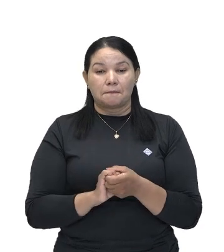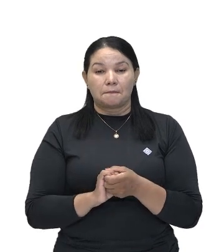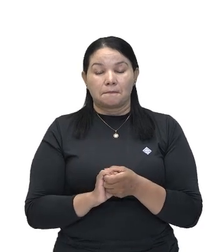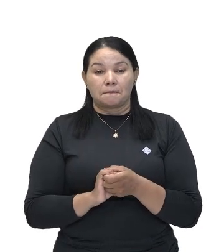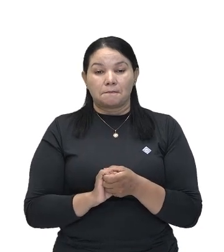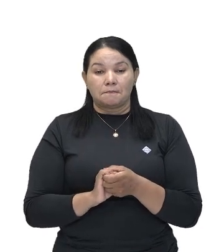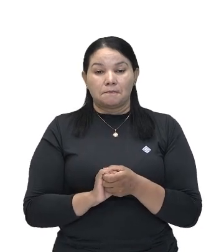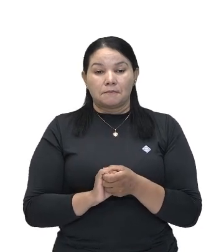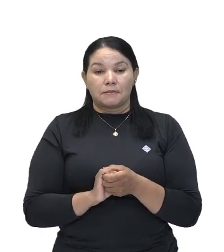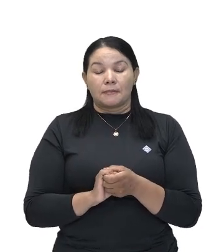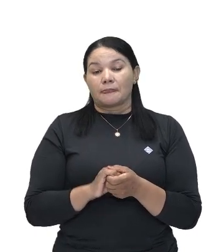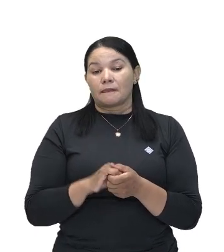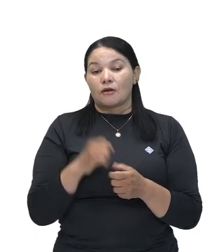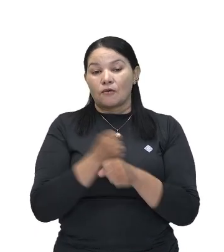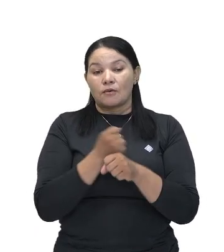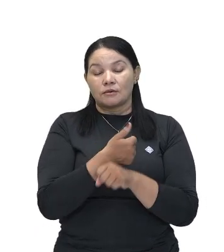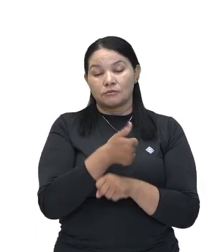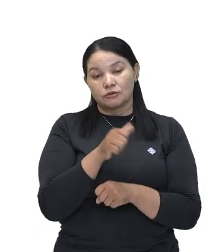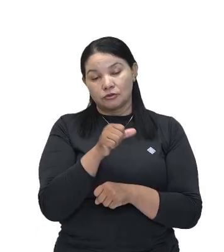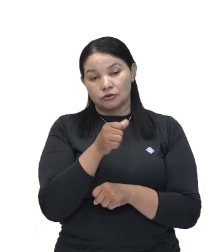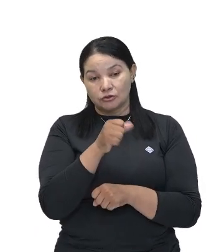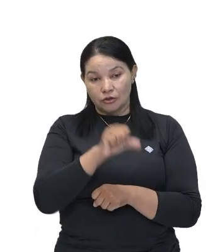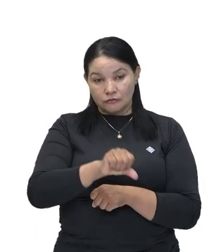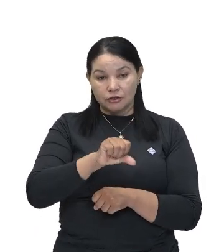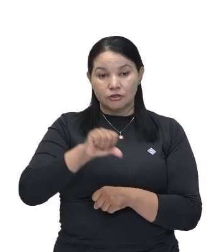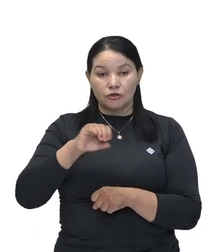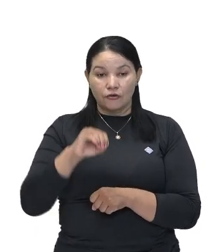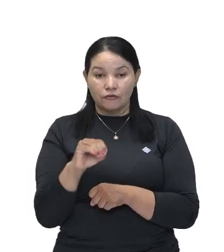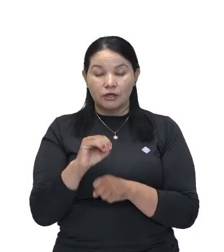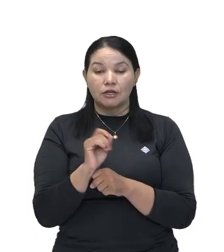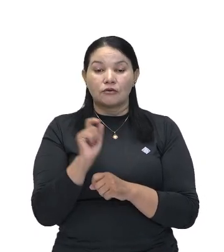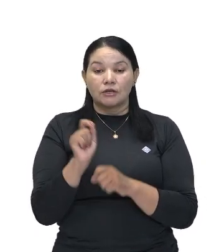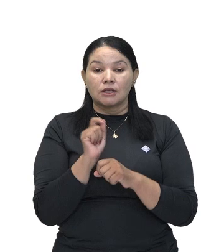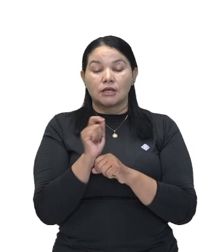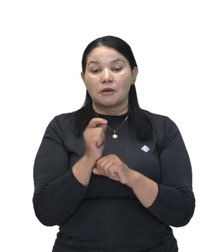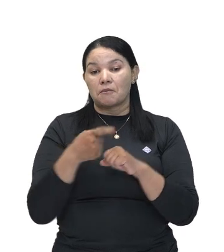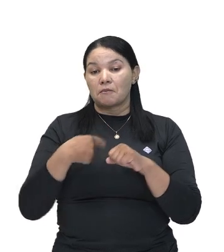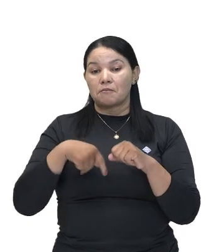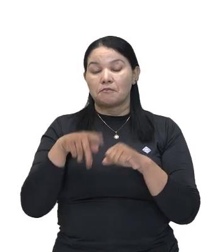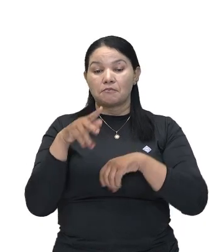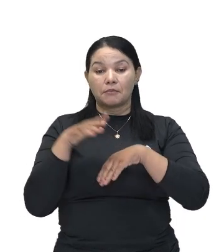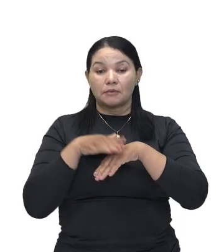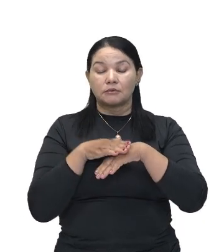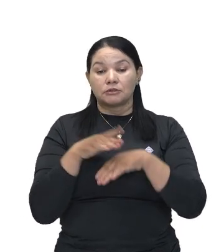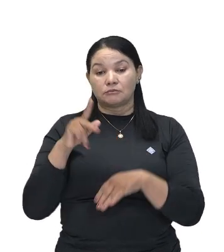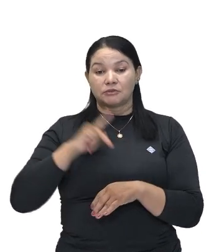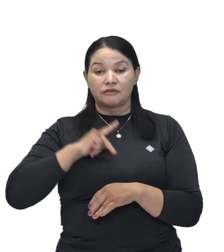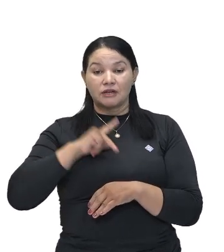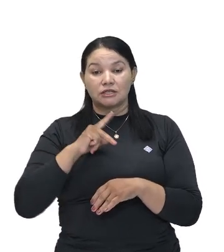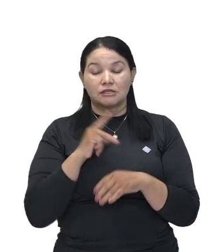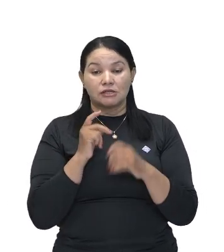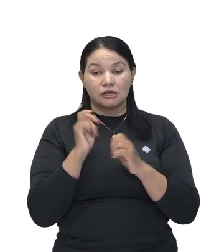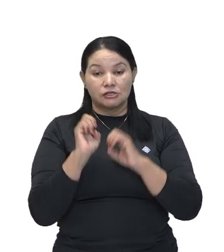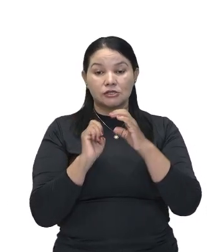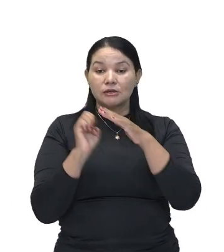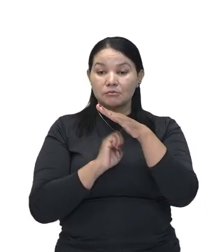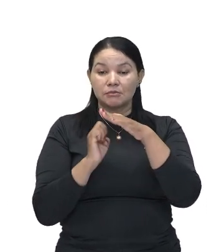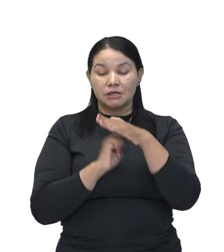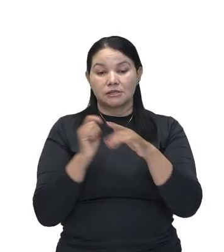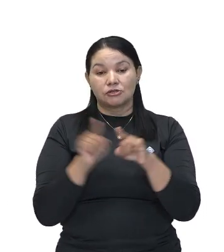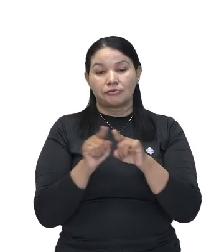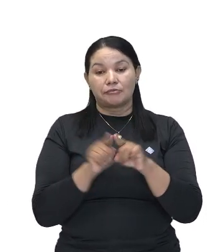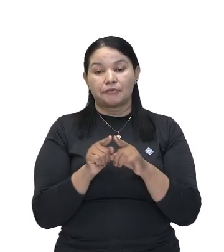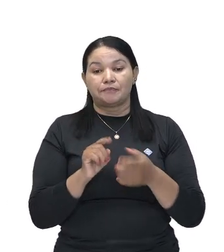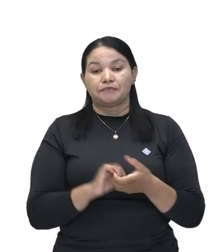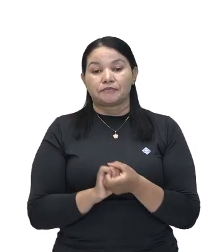em 1990, o Uruguai passou a privatizar as empresas estatais e aumentou a arrecadação governamental. No turismo, nós